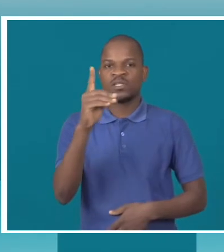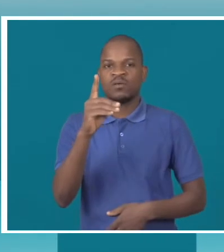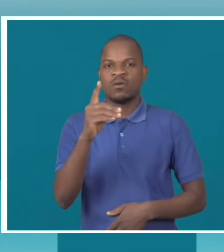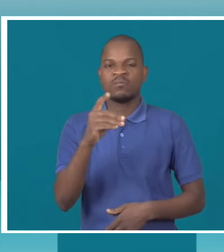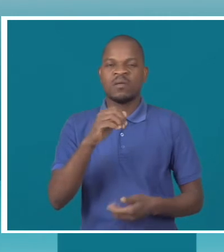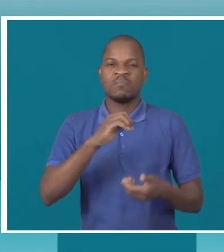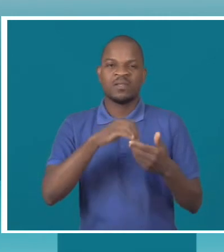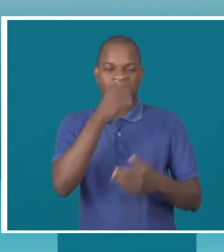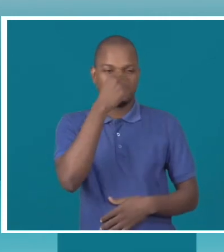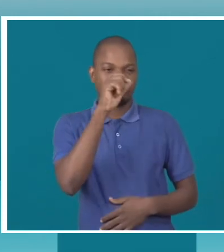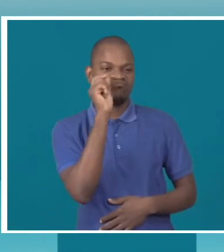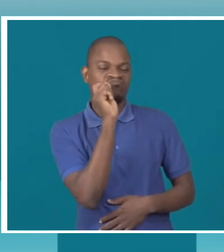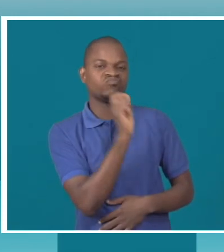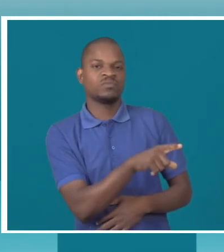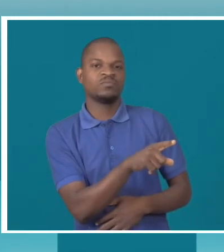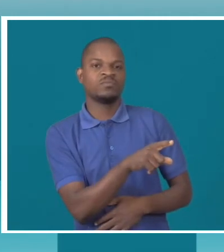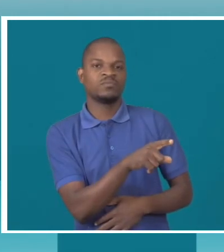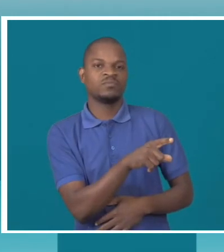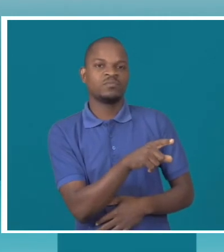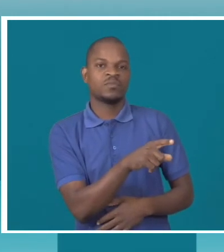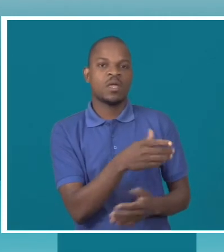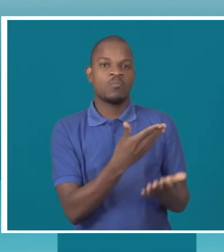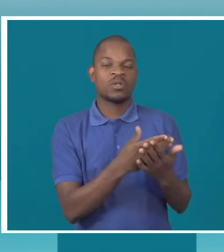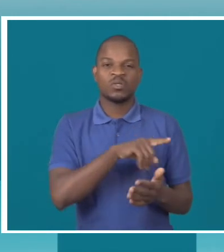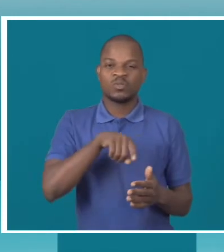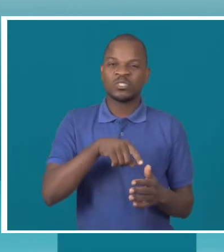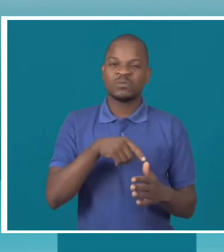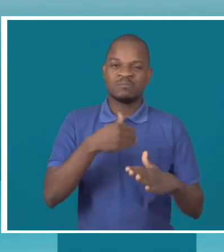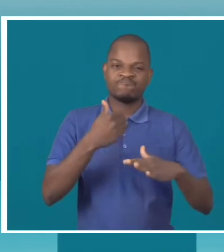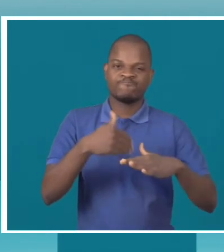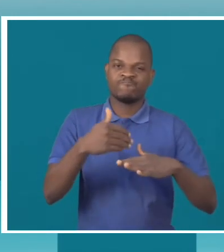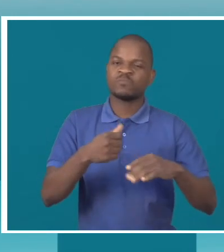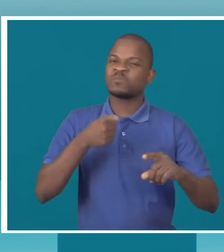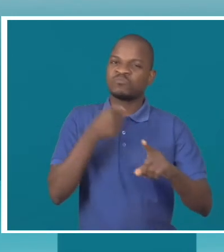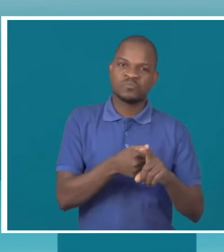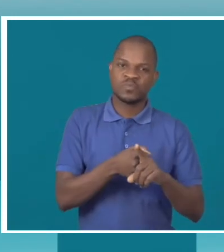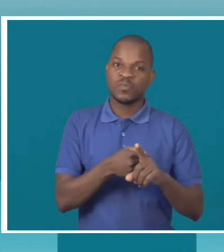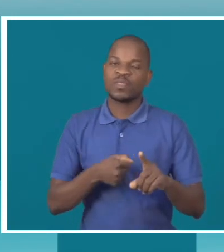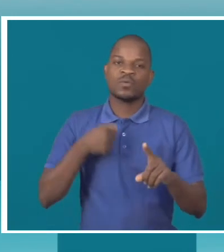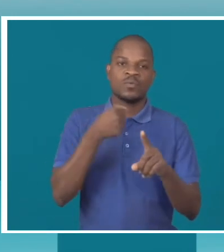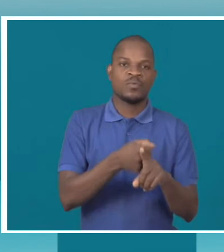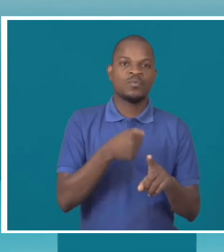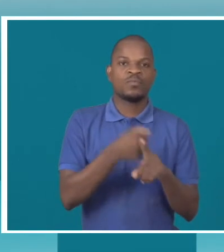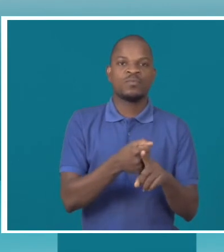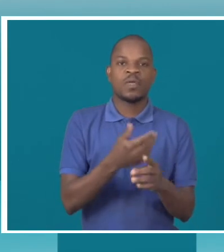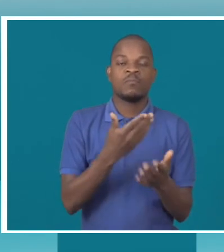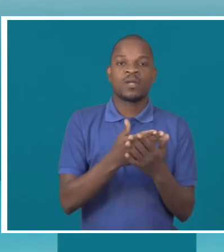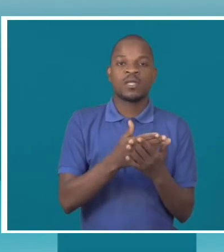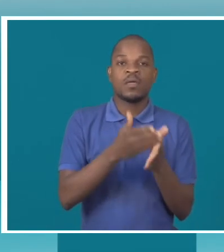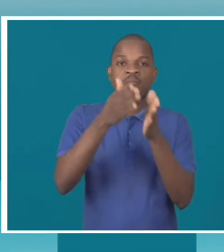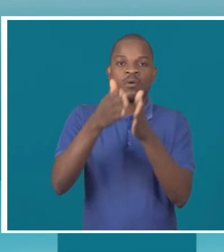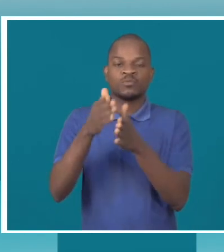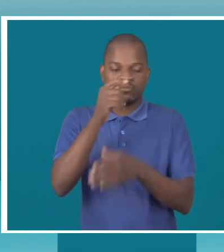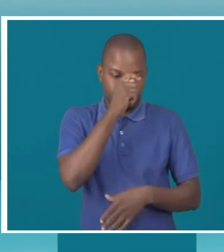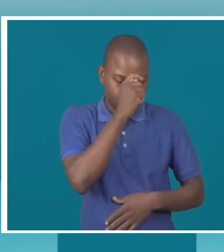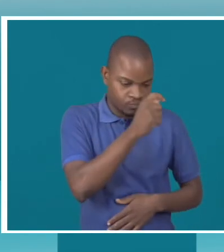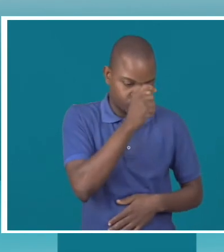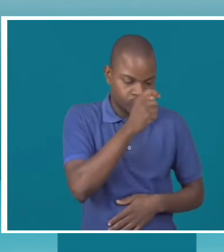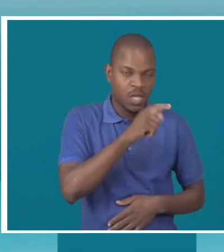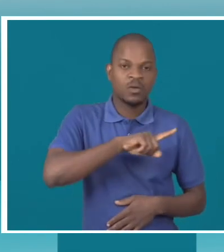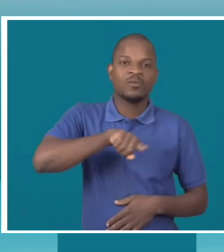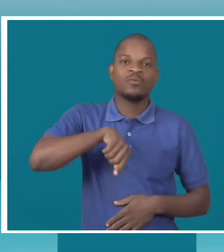fomos relegados para o segundo plano nessa sociedade. Estamos a lutar todos os dias para que os nossos direitos